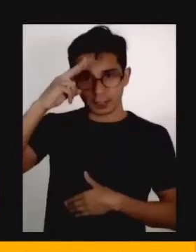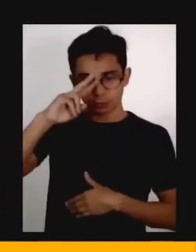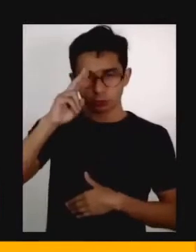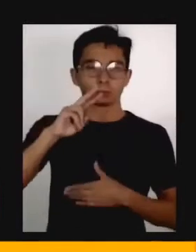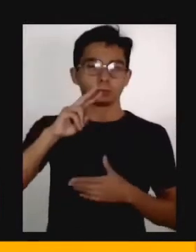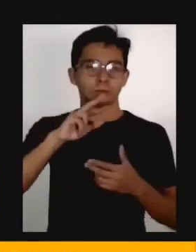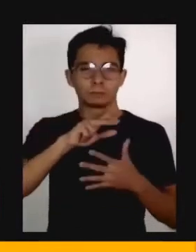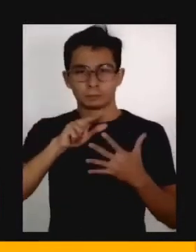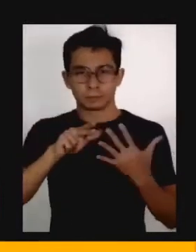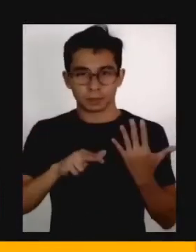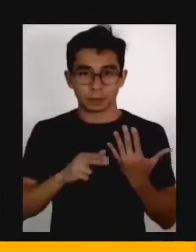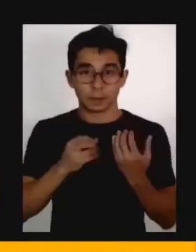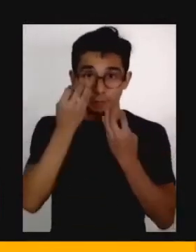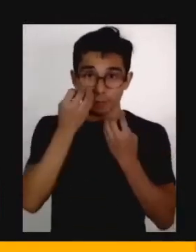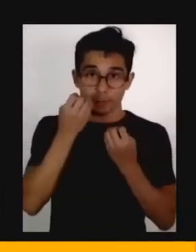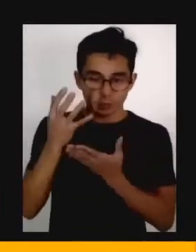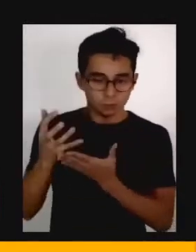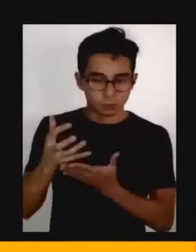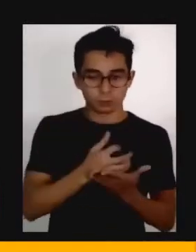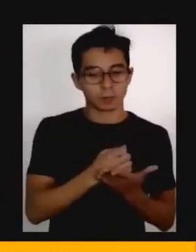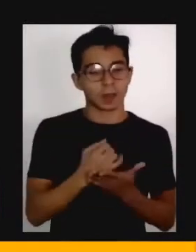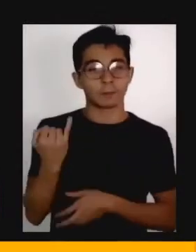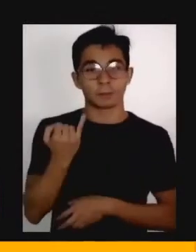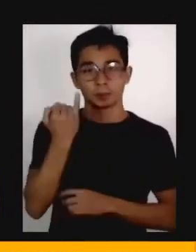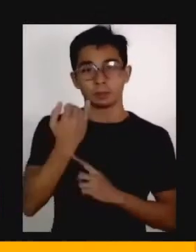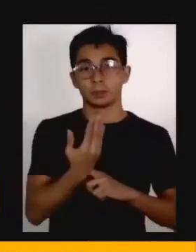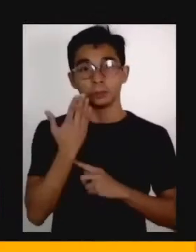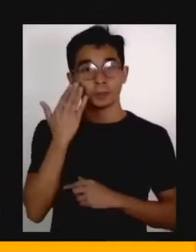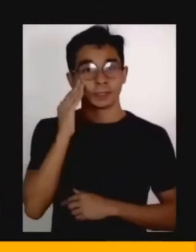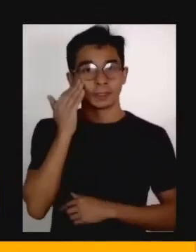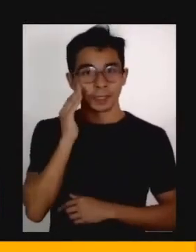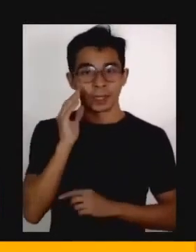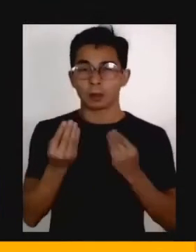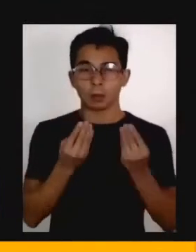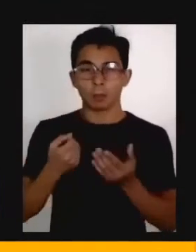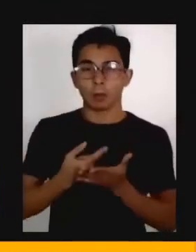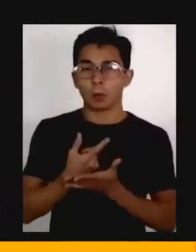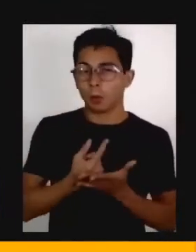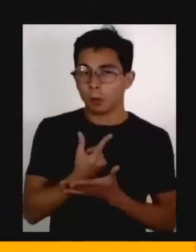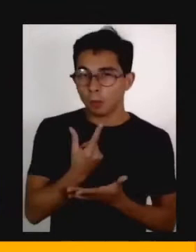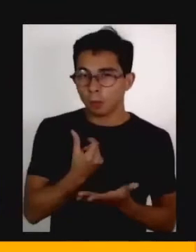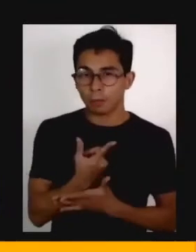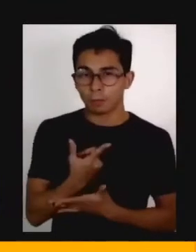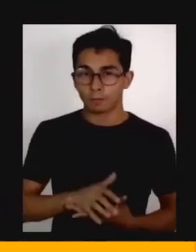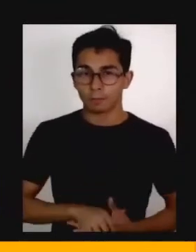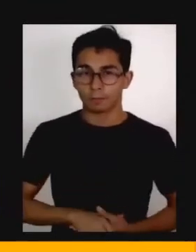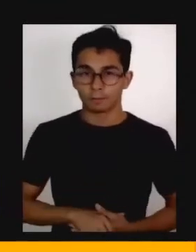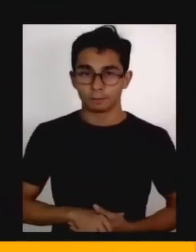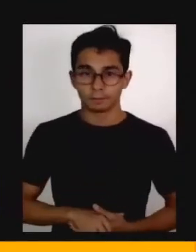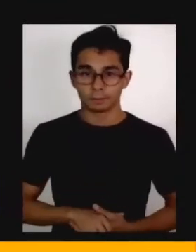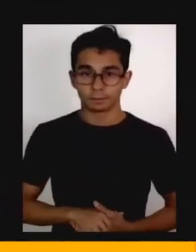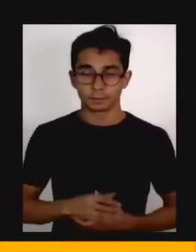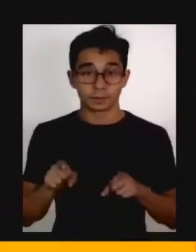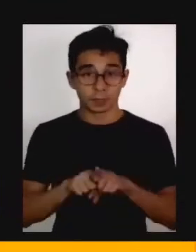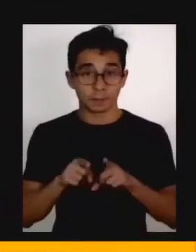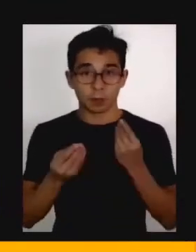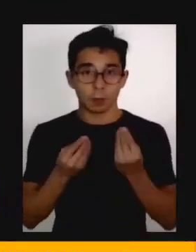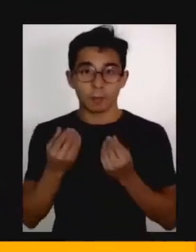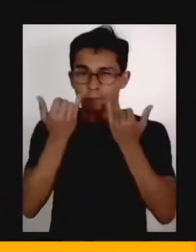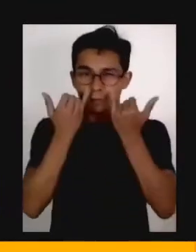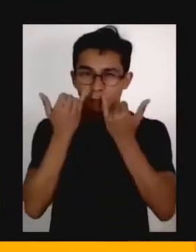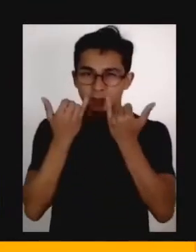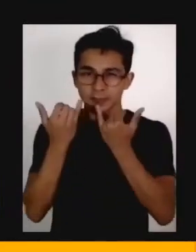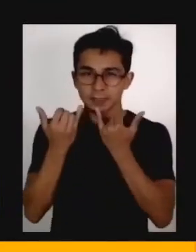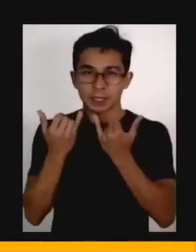os dados são bastante importantes para a gente entender esse hábito de consumo de informação. E o que a gente notou é que um dos